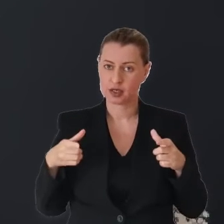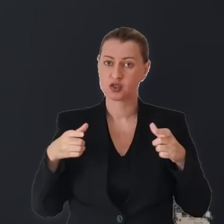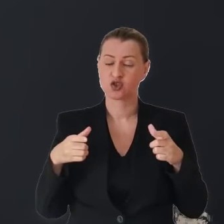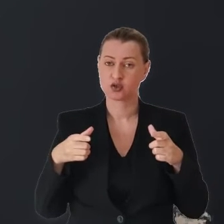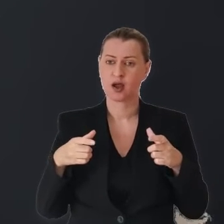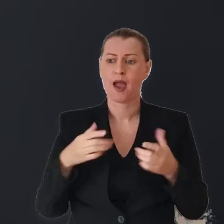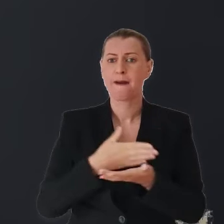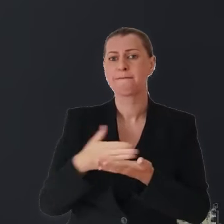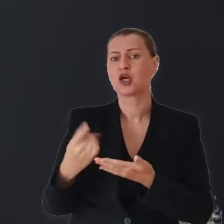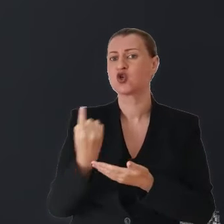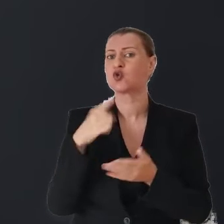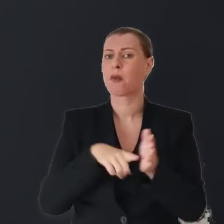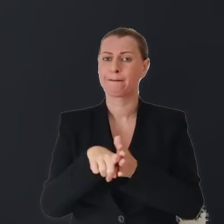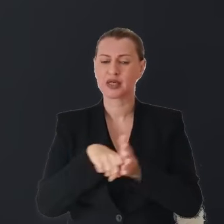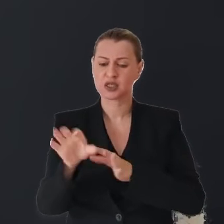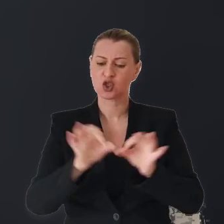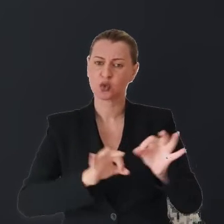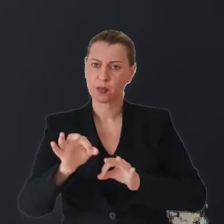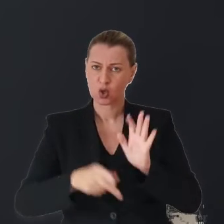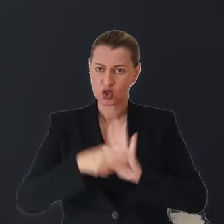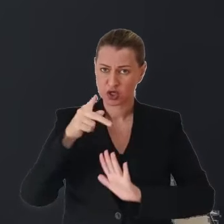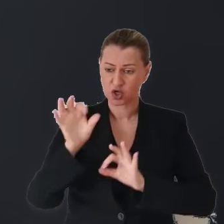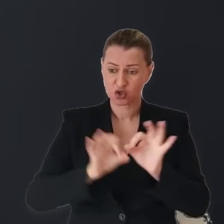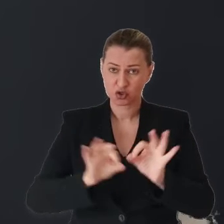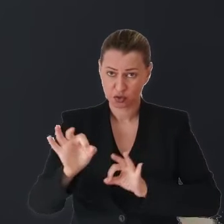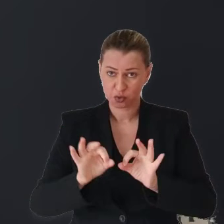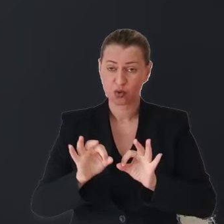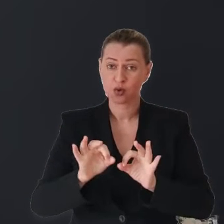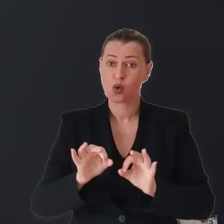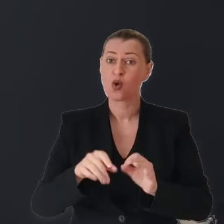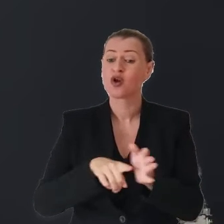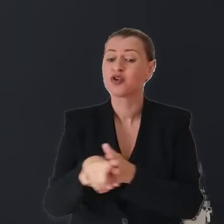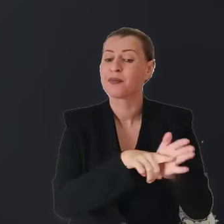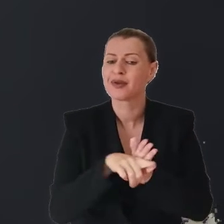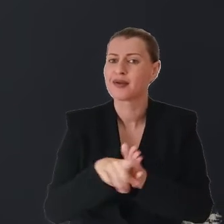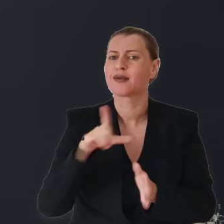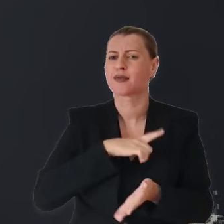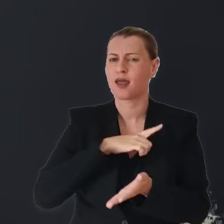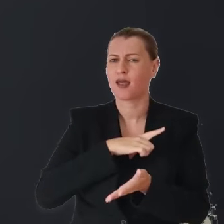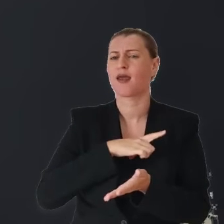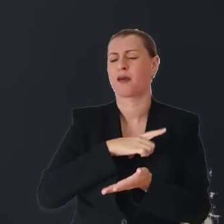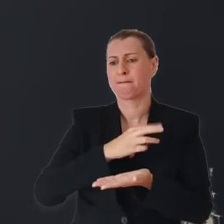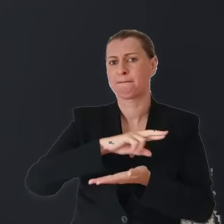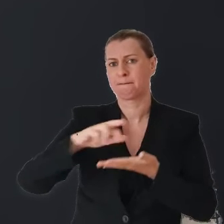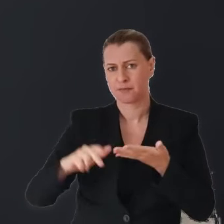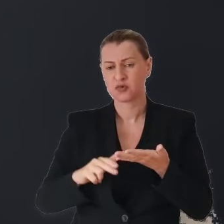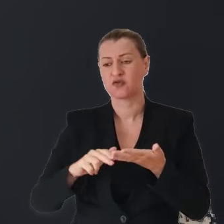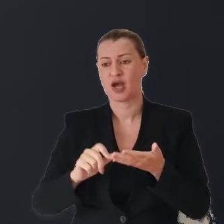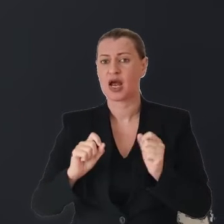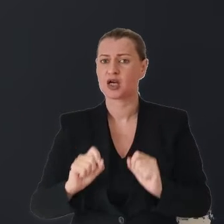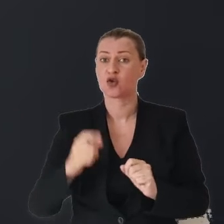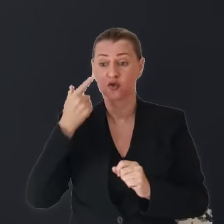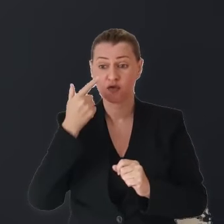sabe? E a partir de uma pesquisa, um projeto grande de pesquisa, vai partir, né, artigos, entende? Então, às vezes, tu vai